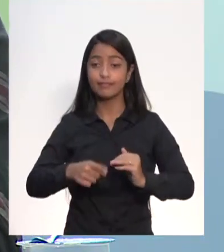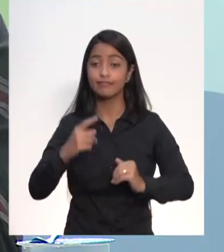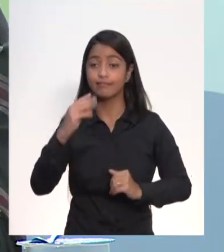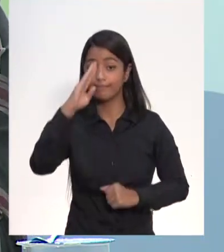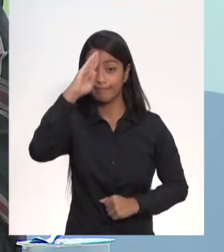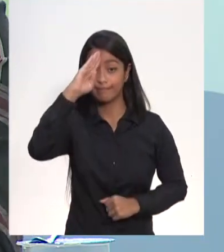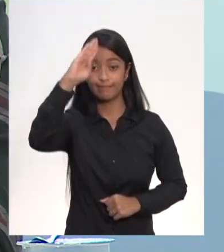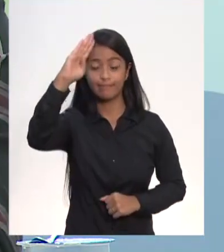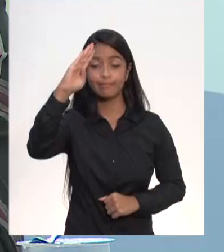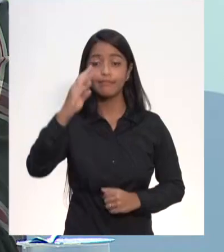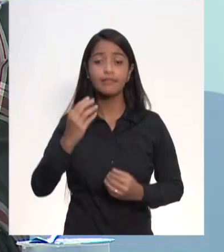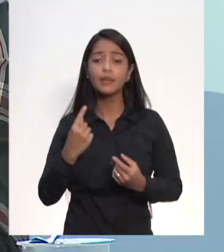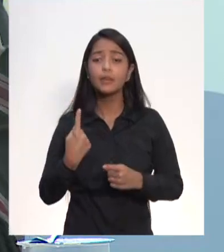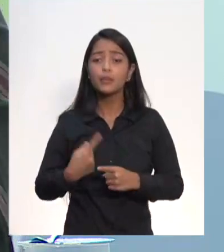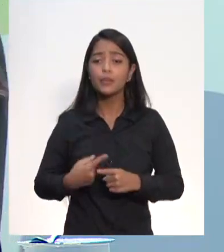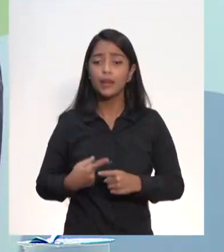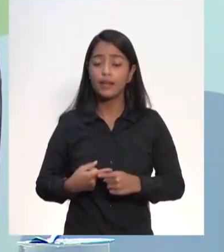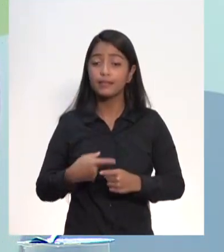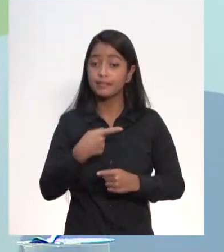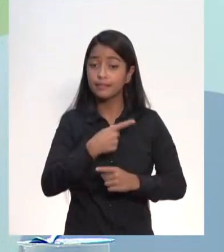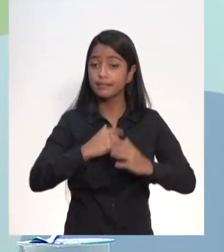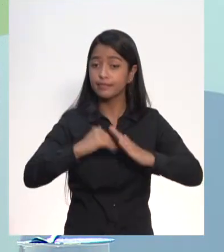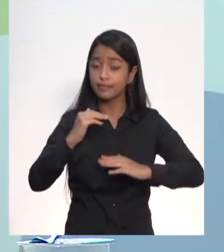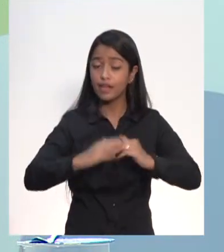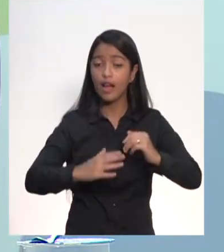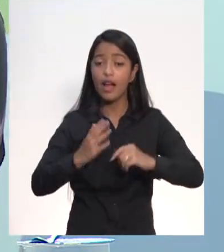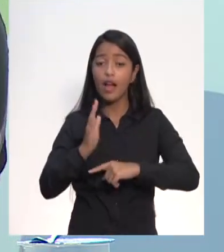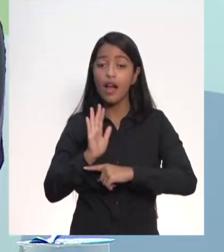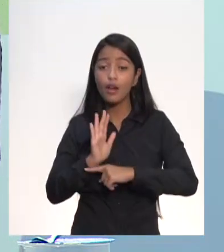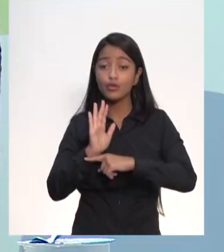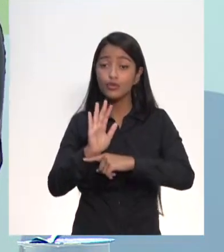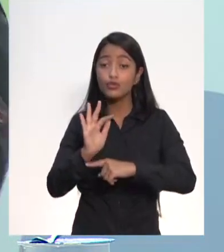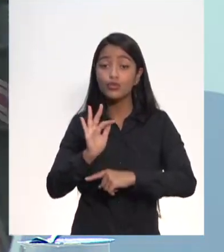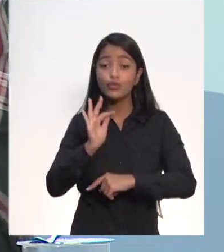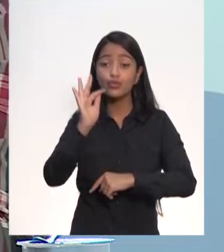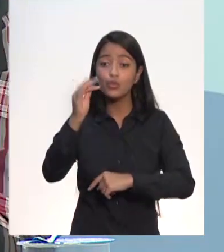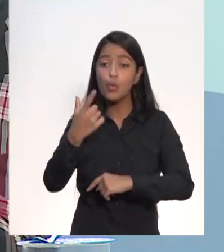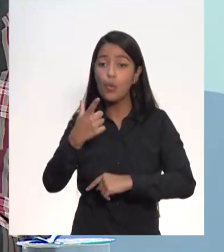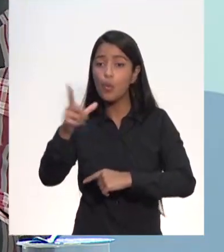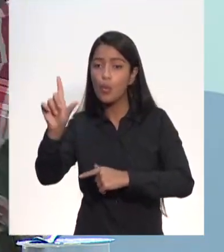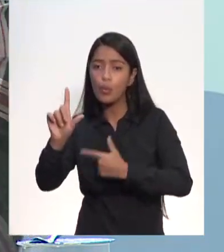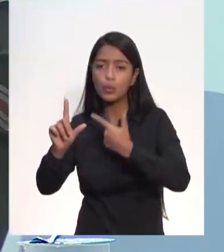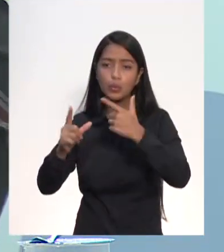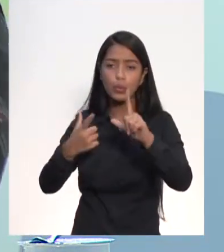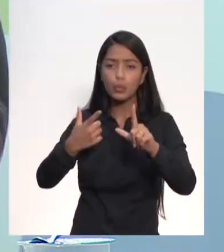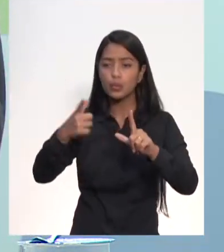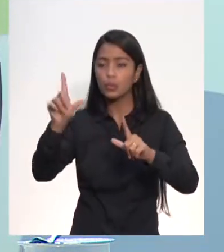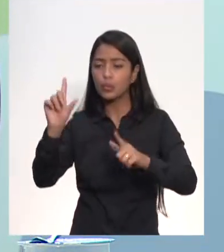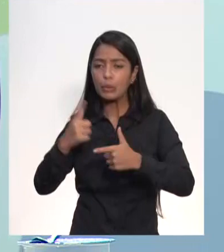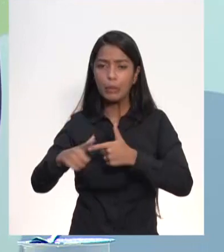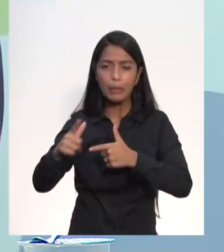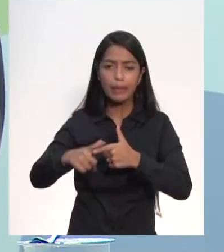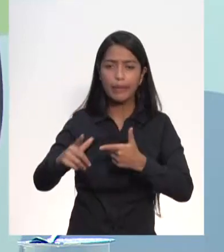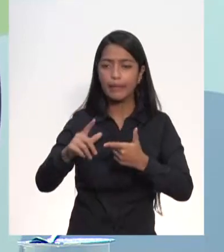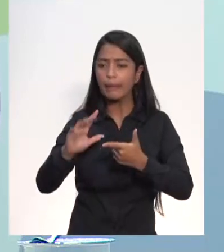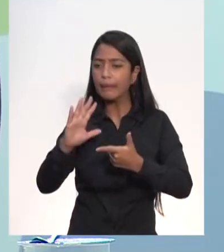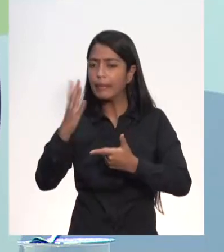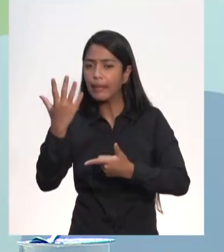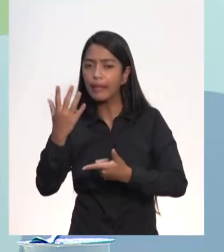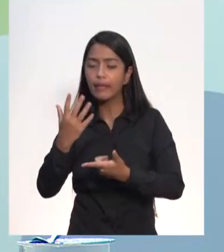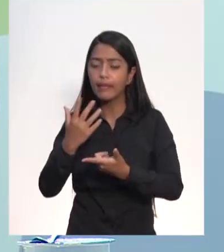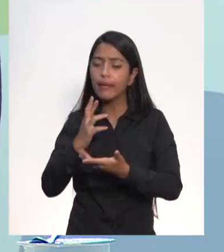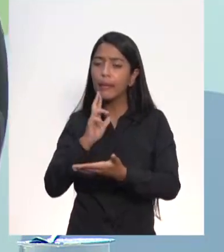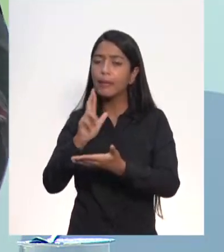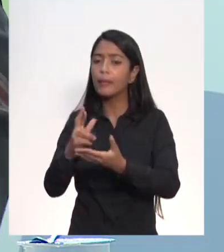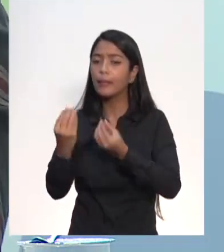ela também auxilia em outras futuras, não só no 7º ano, mas também no 8º,